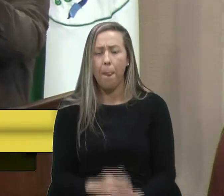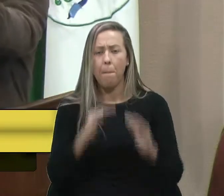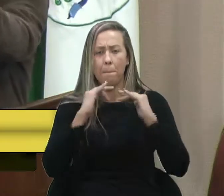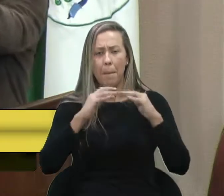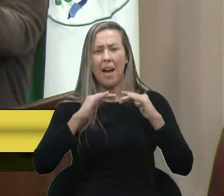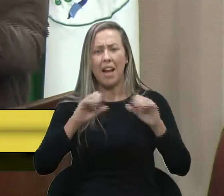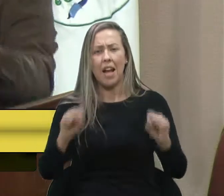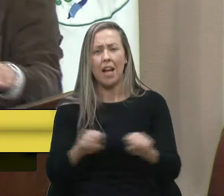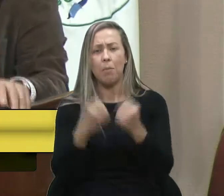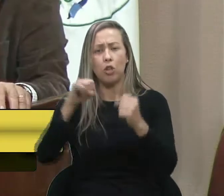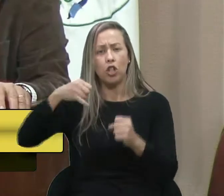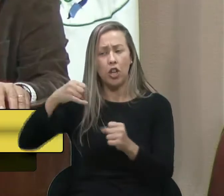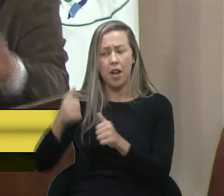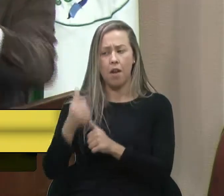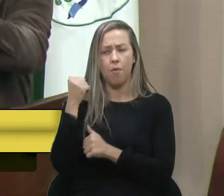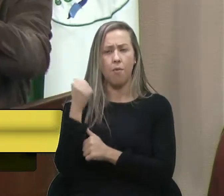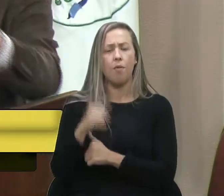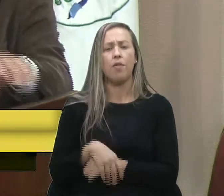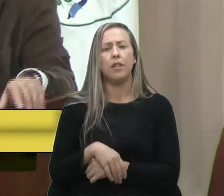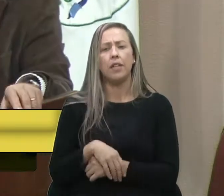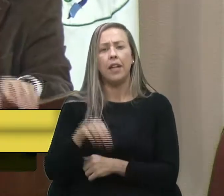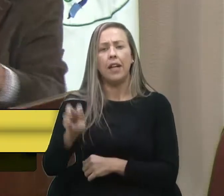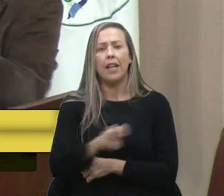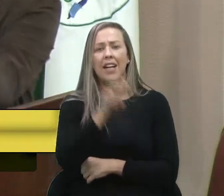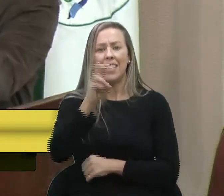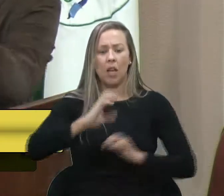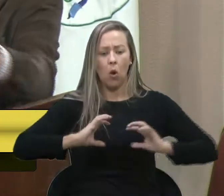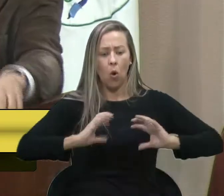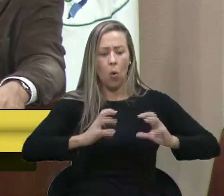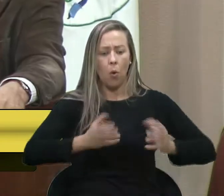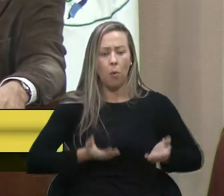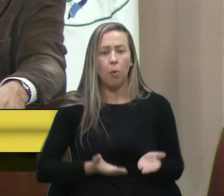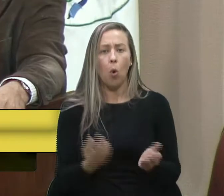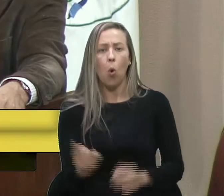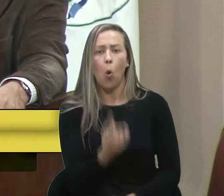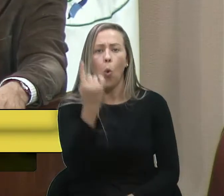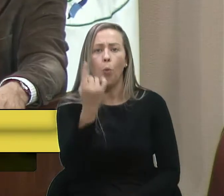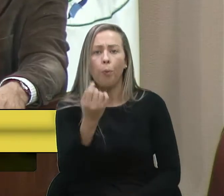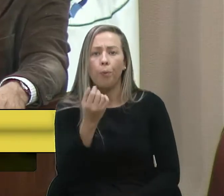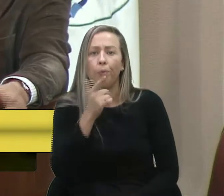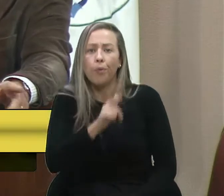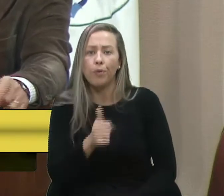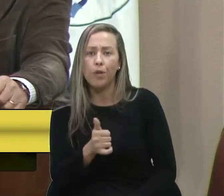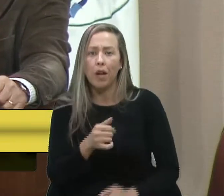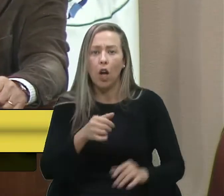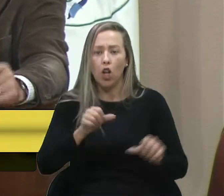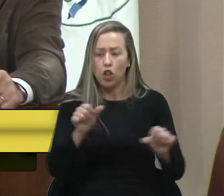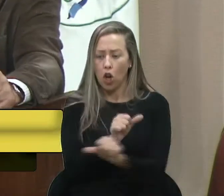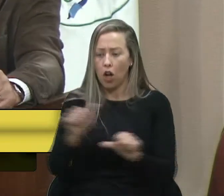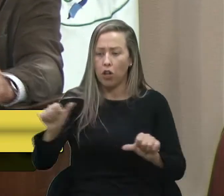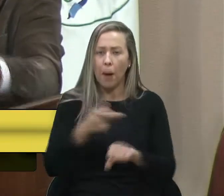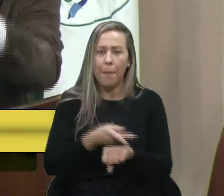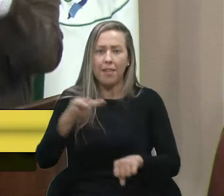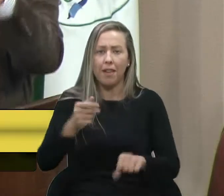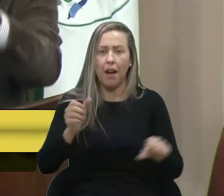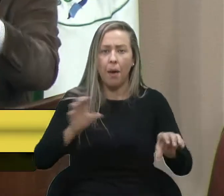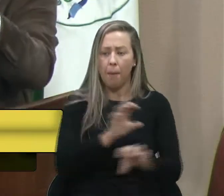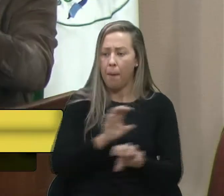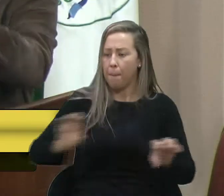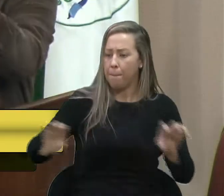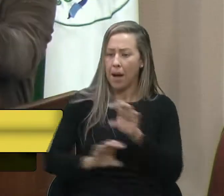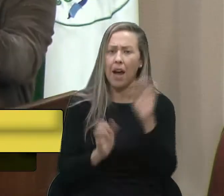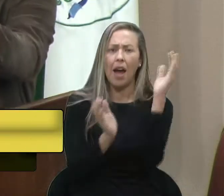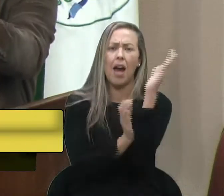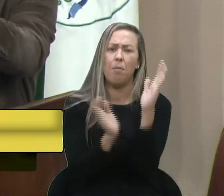estragou ali em janeiro, 5 tratores roçadeira, 1 funcionando, tirando peça de um do outro. Por quê? A burocracia é